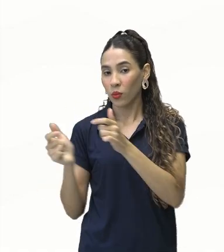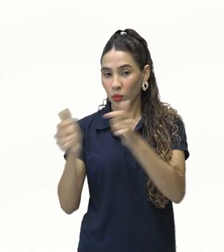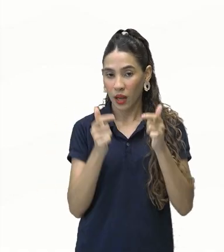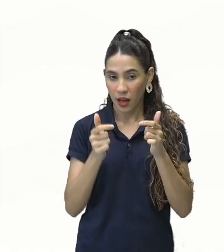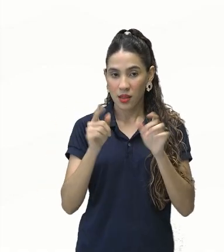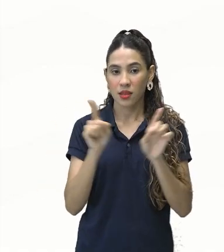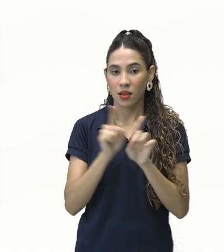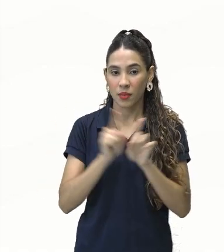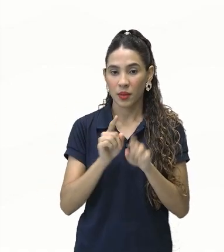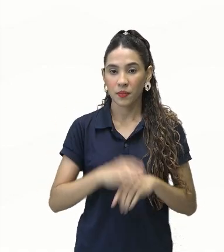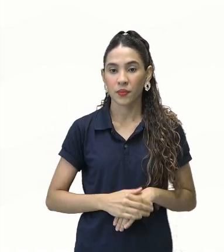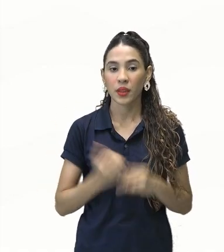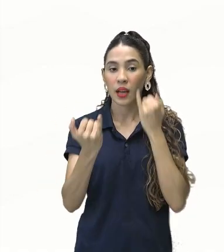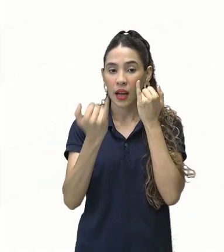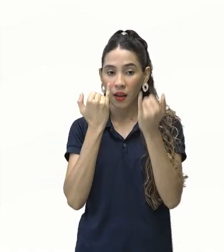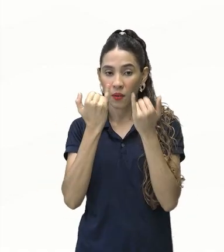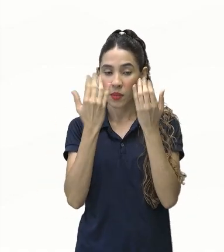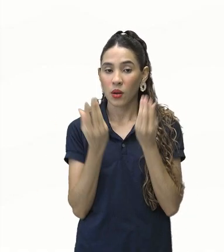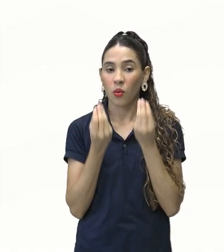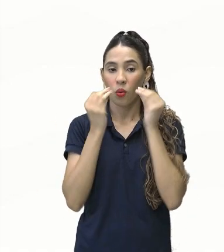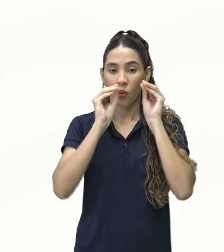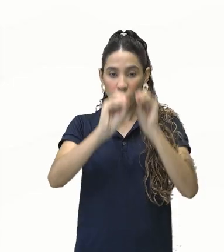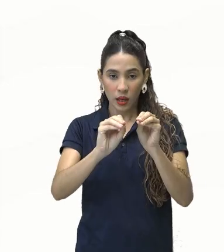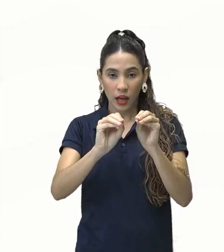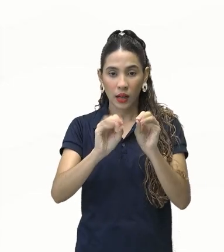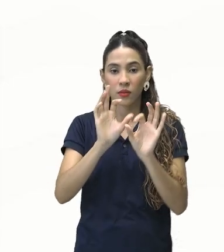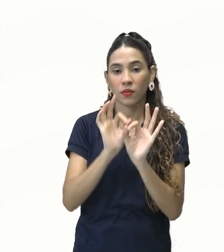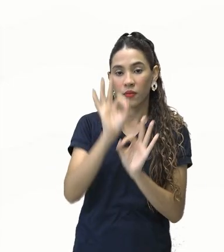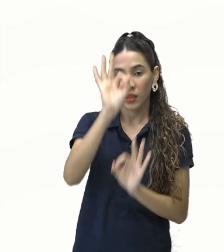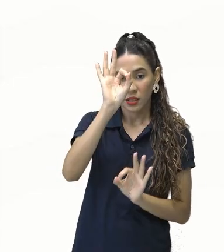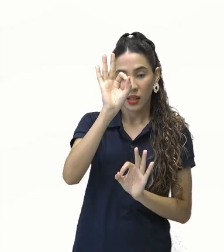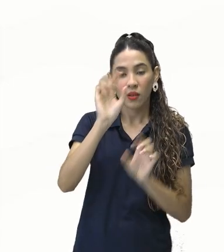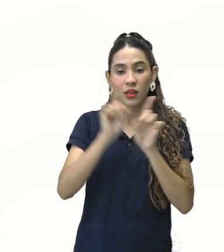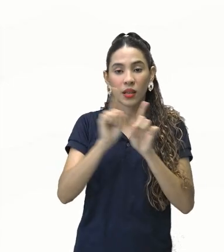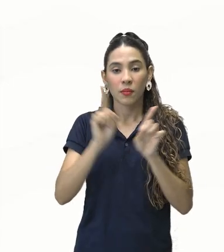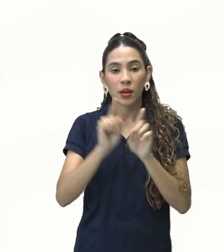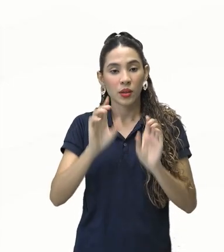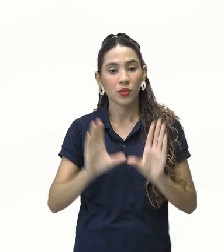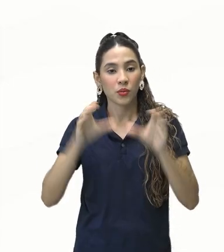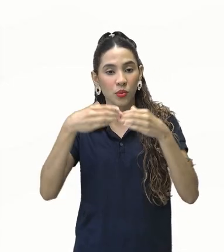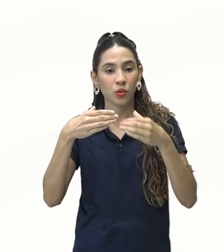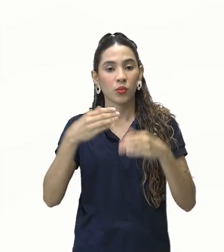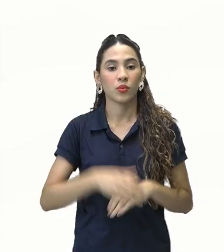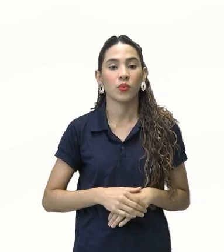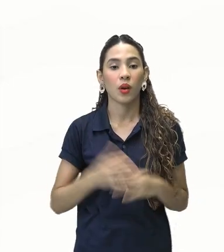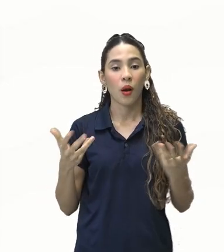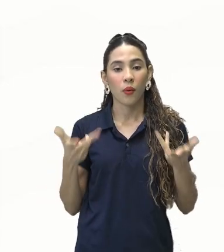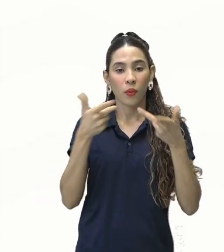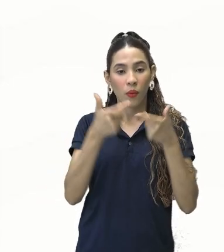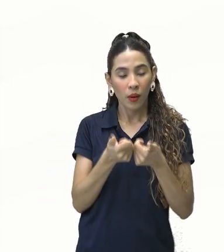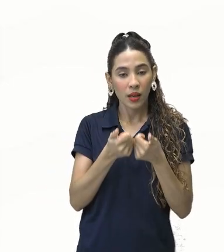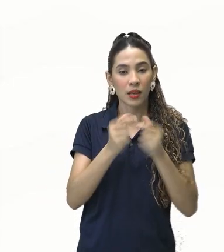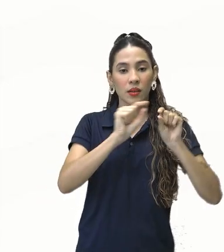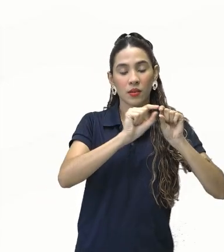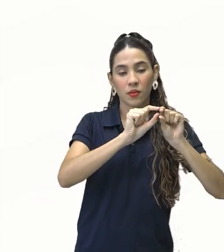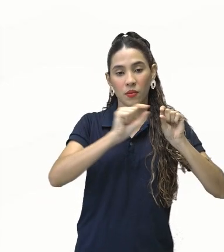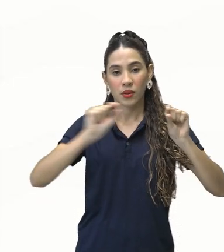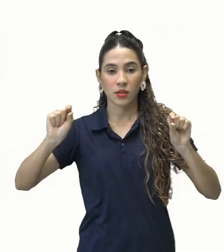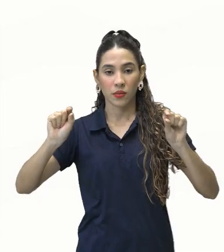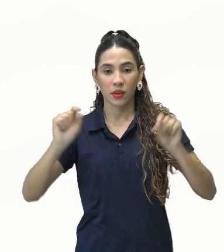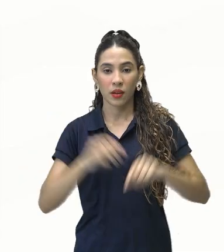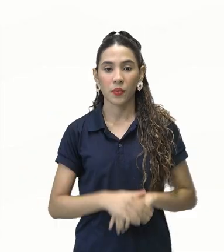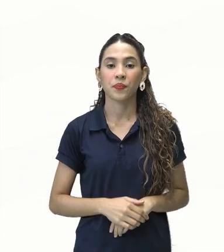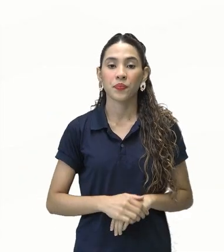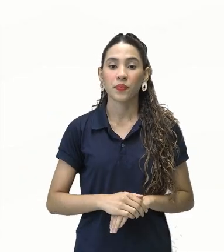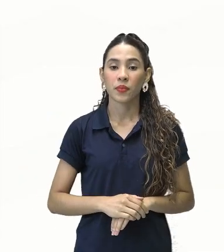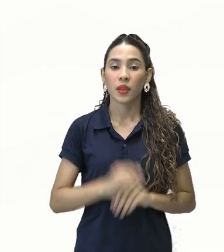lugares. Os dados são colocados na posição vertical e as categorias qualitativas na